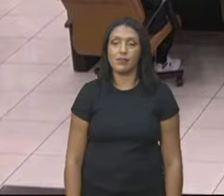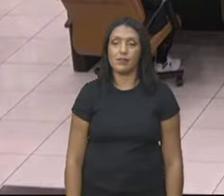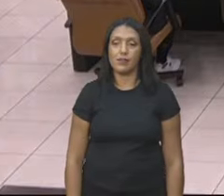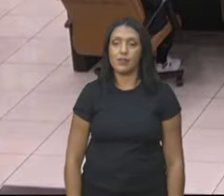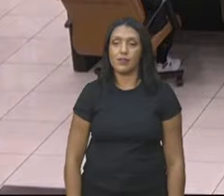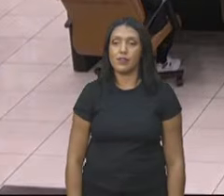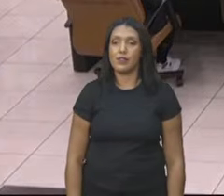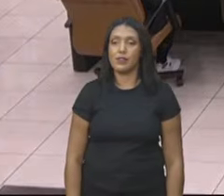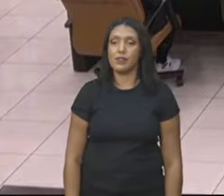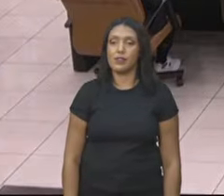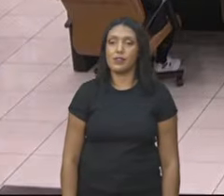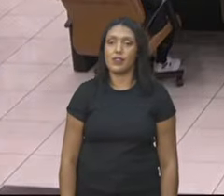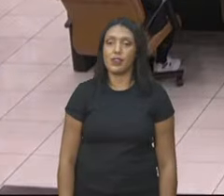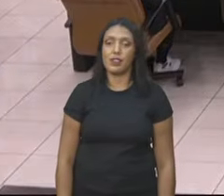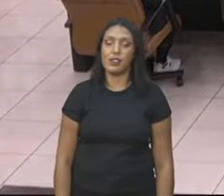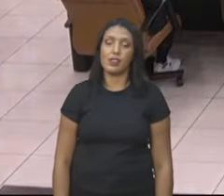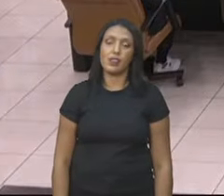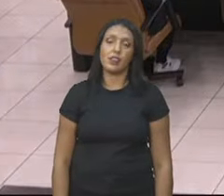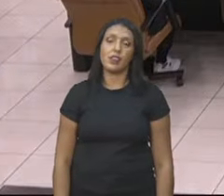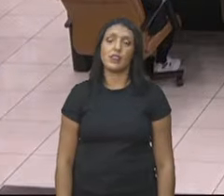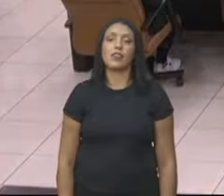Escrever?